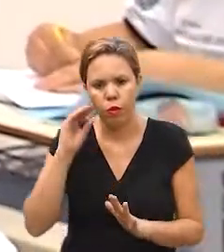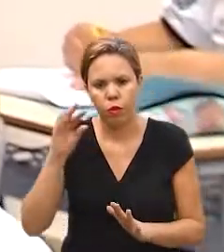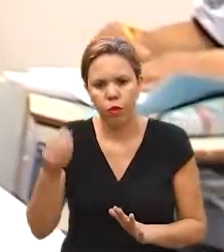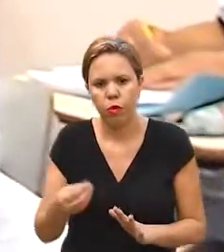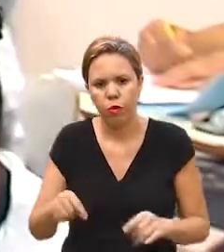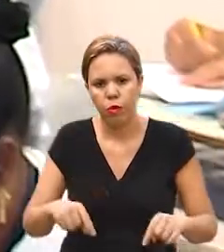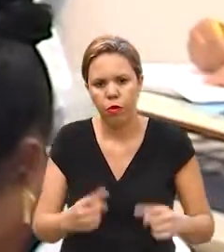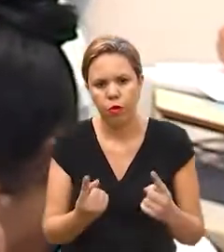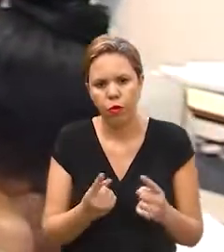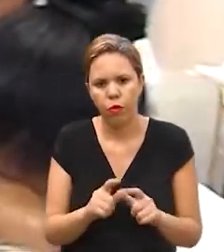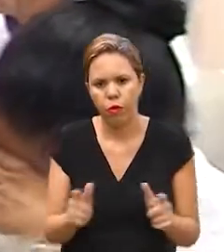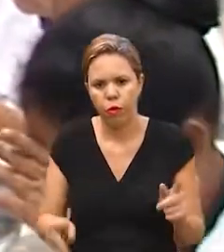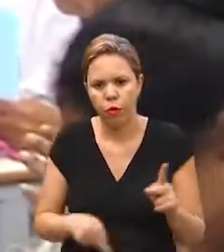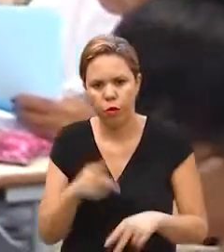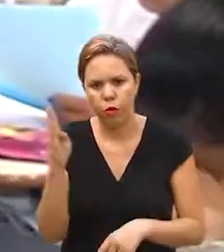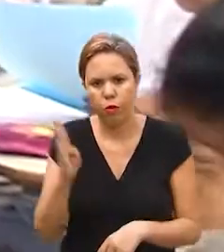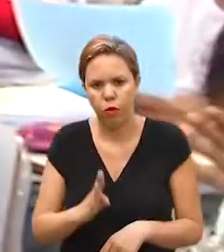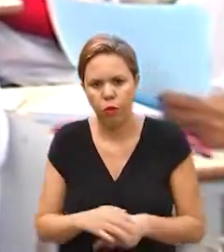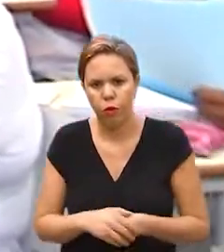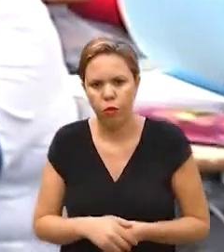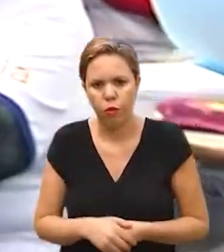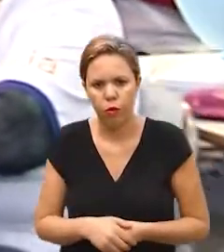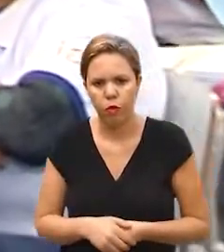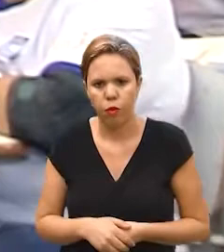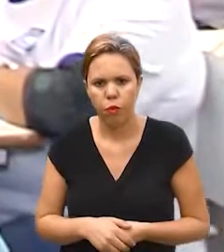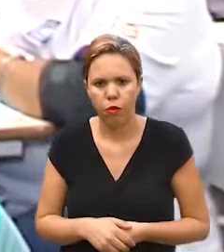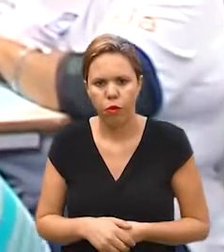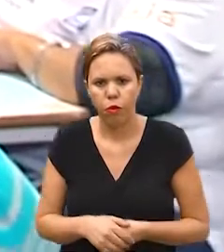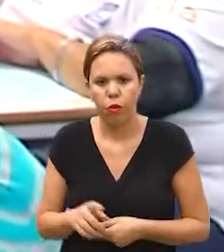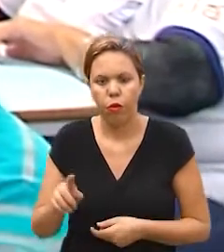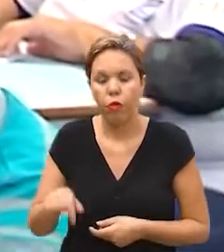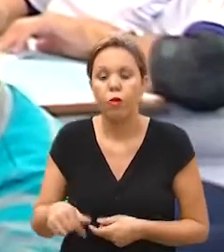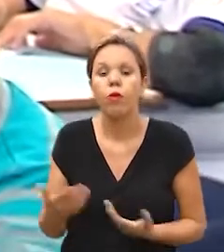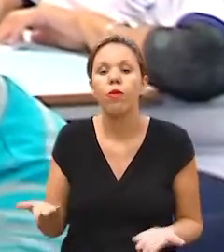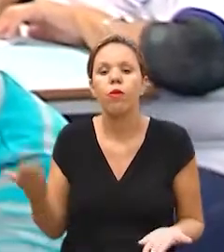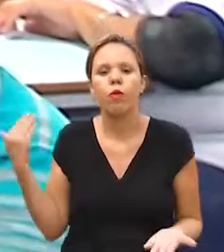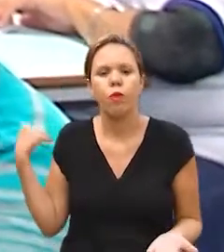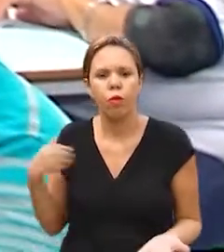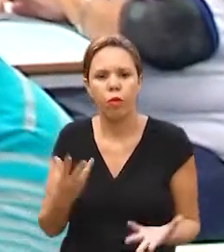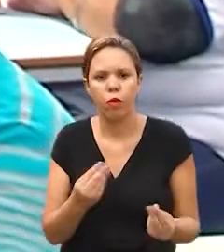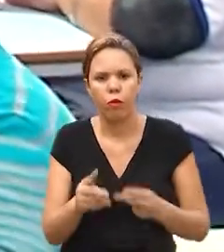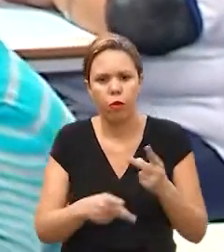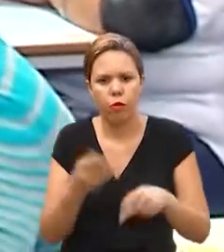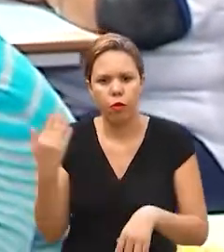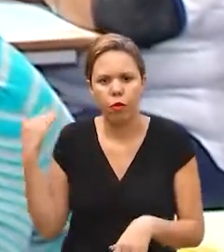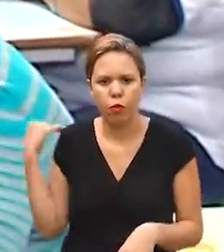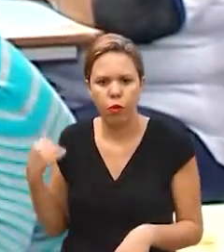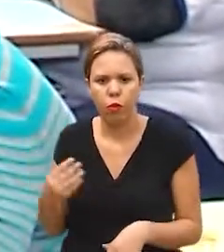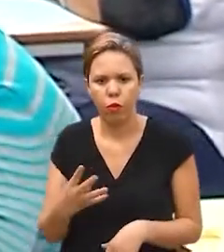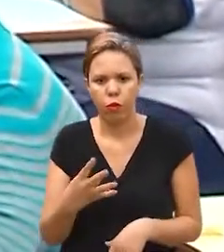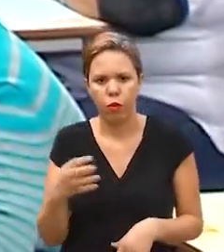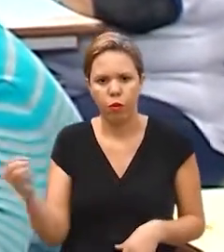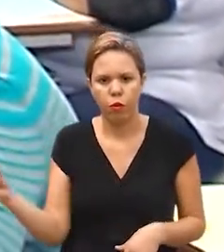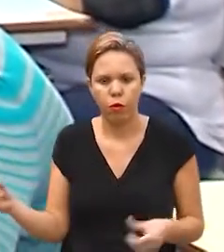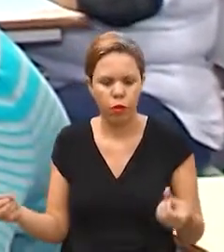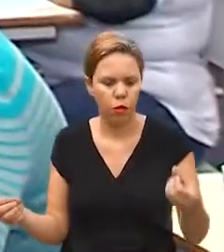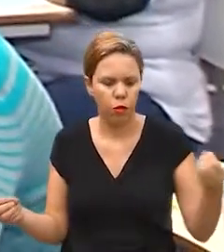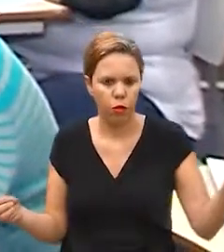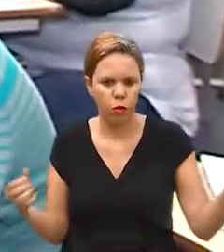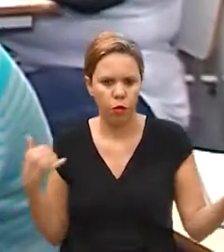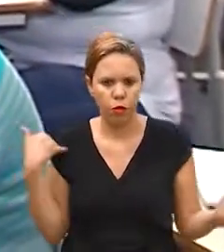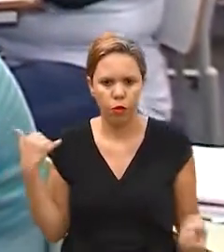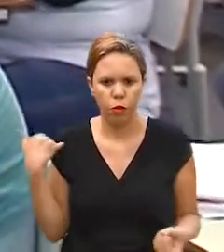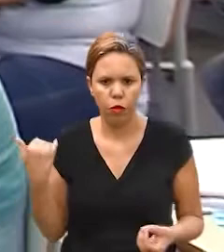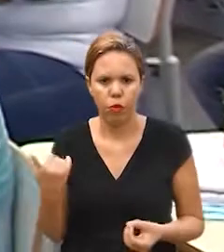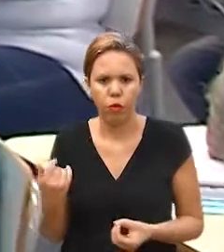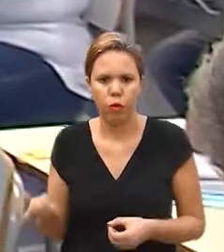desafio para boa parte dos brasileiros. É ou era? Porque muita gente que já passou dos 40, dos 60